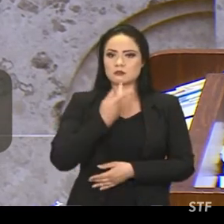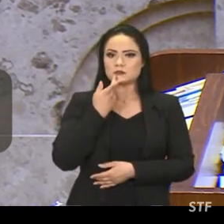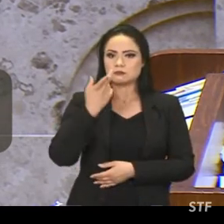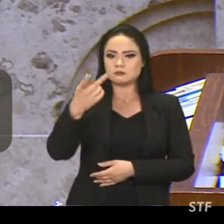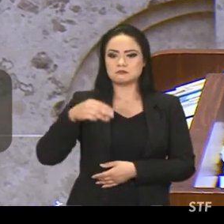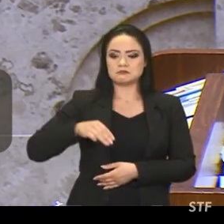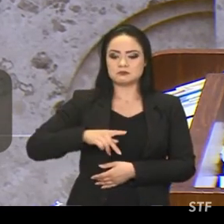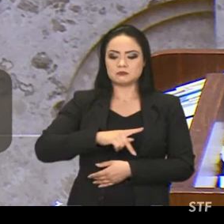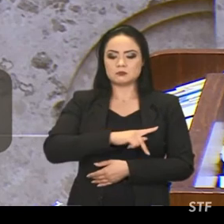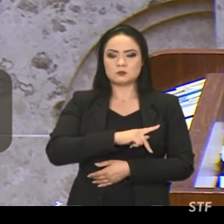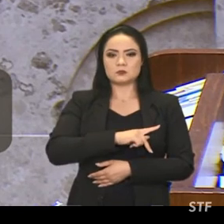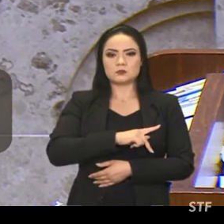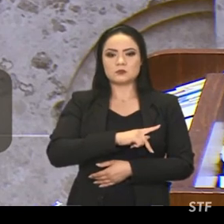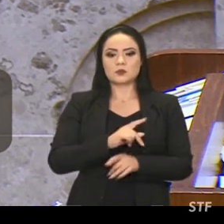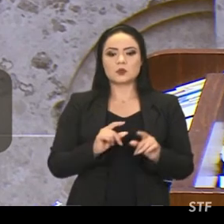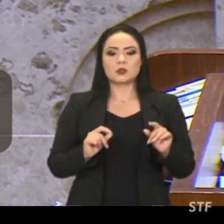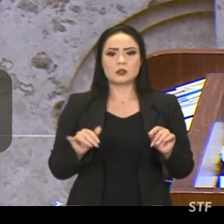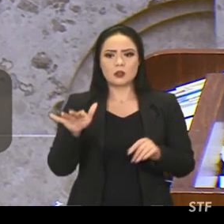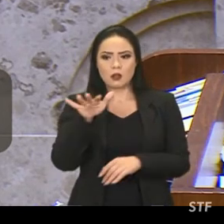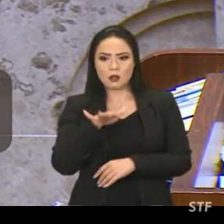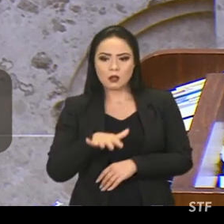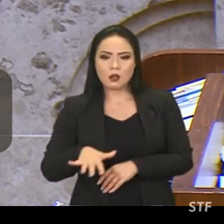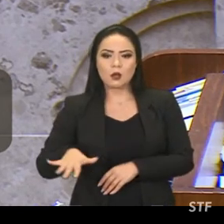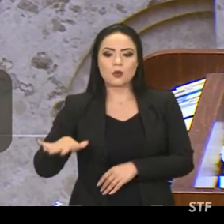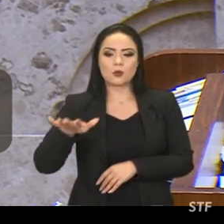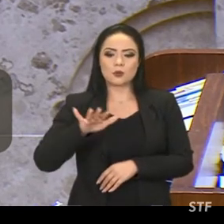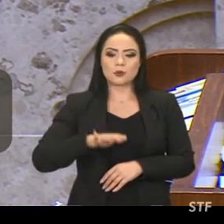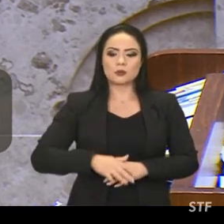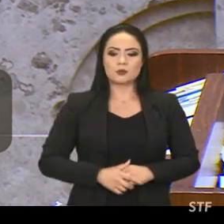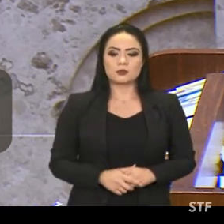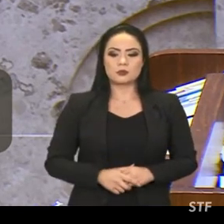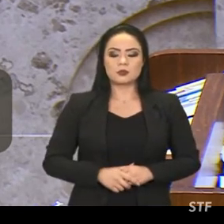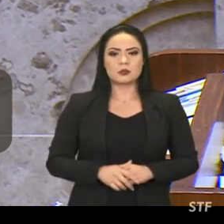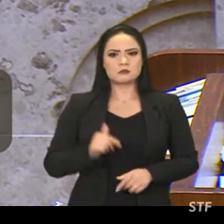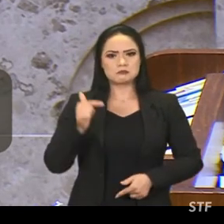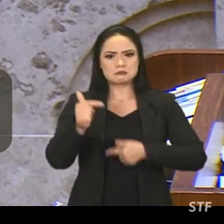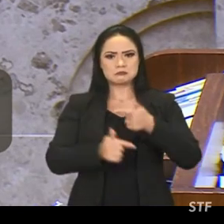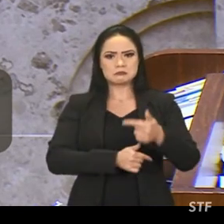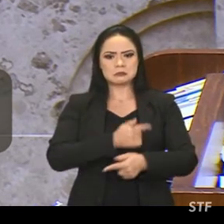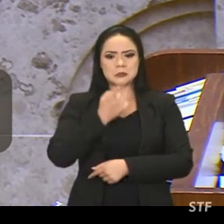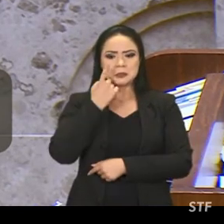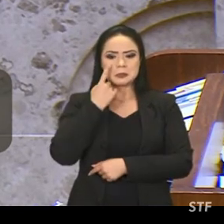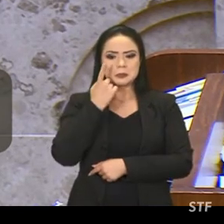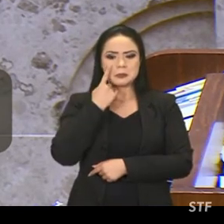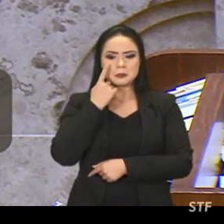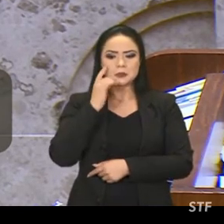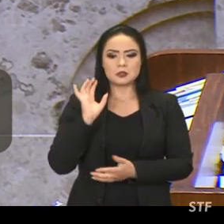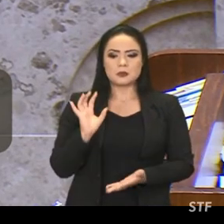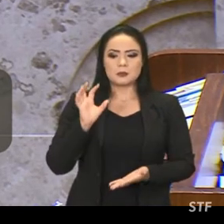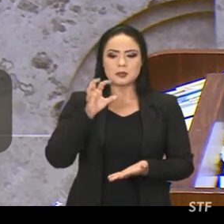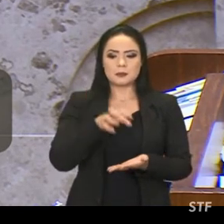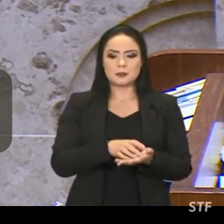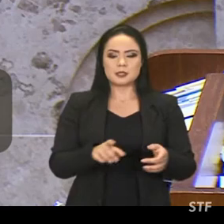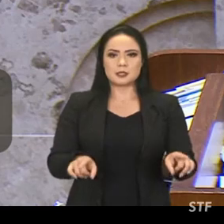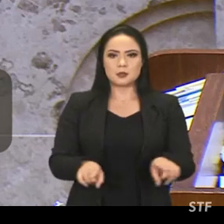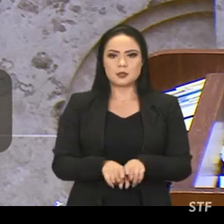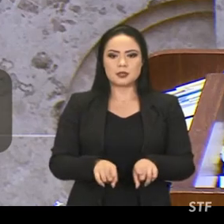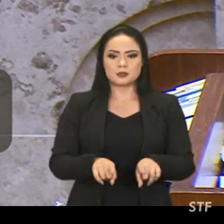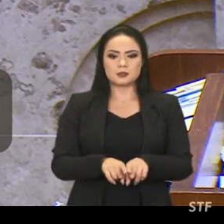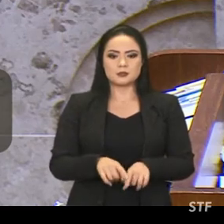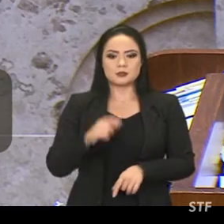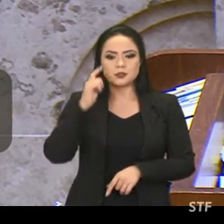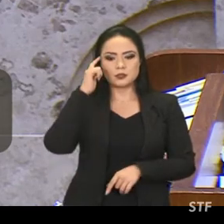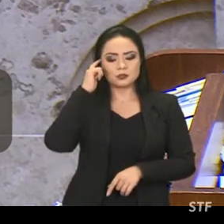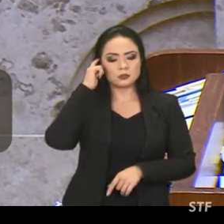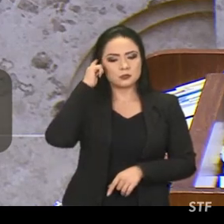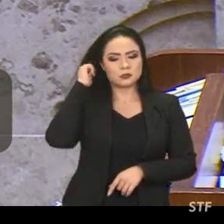Ministério Público, em geral, atuando perante um órgão que